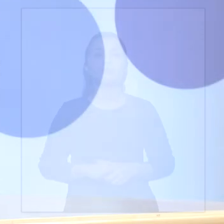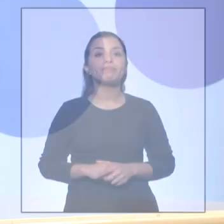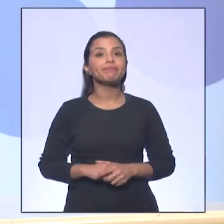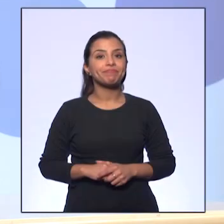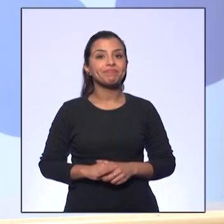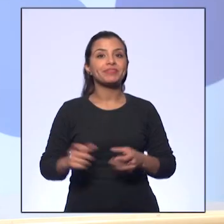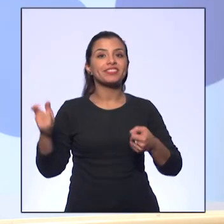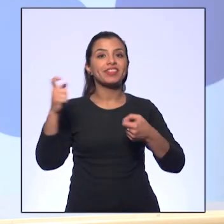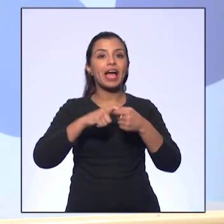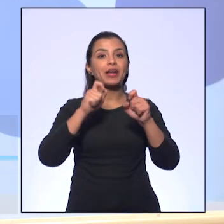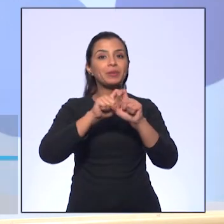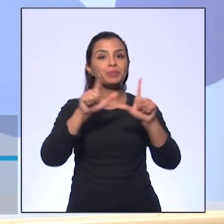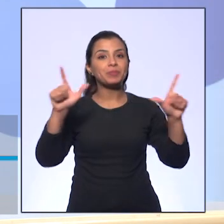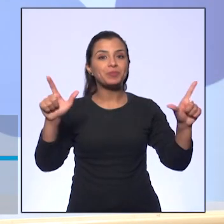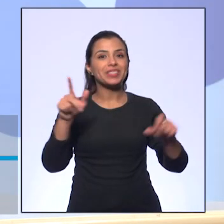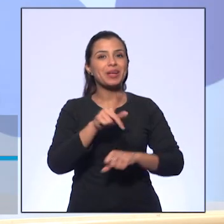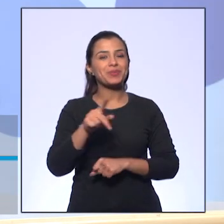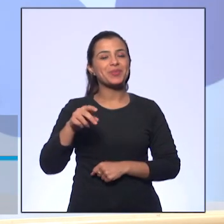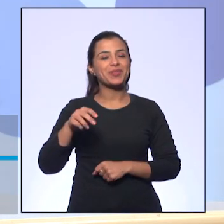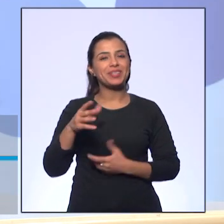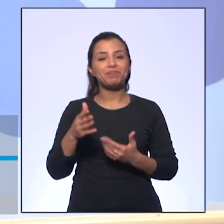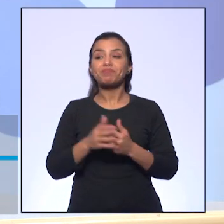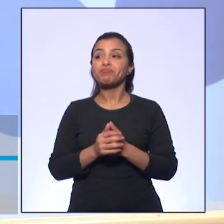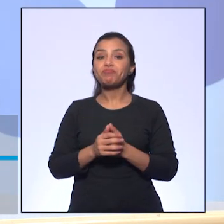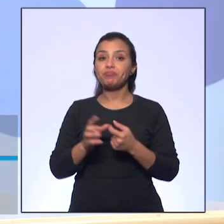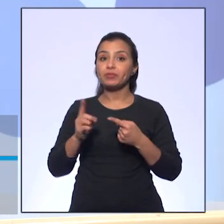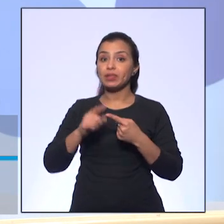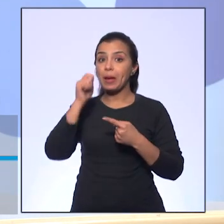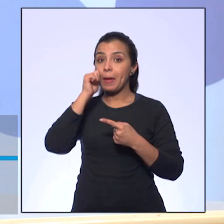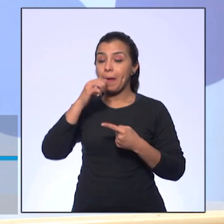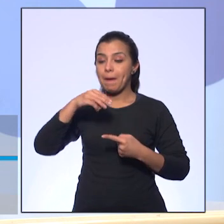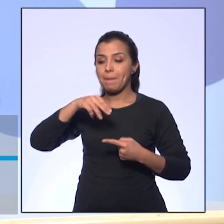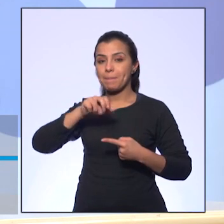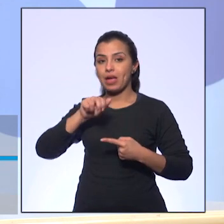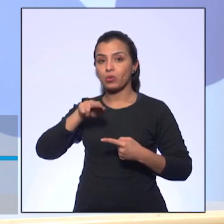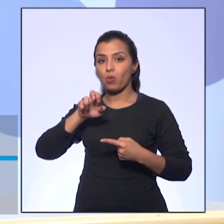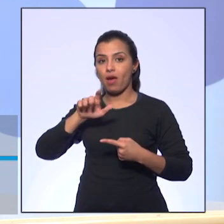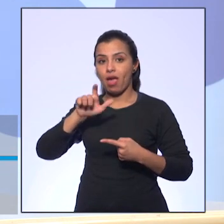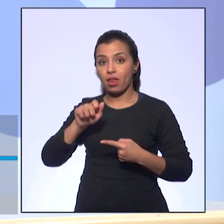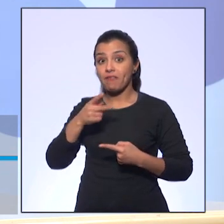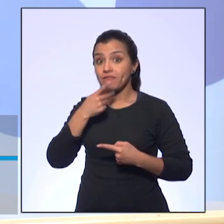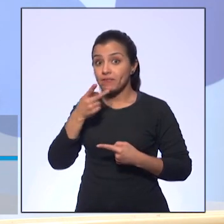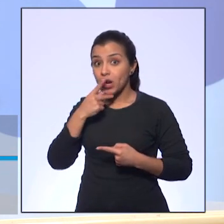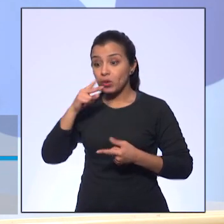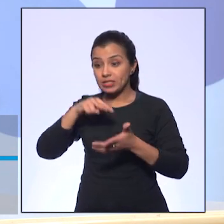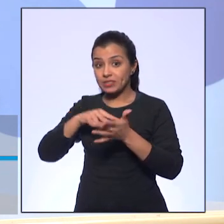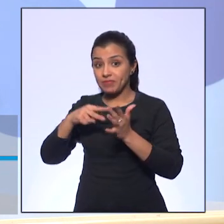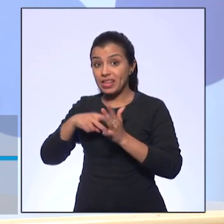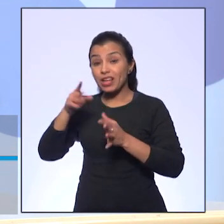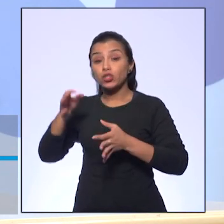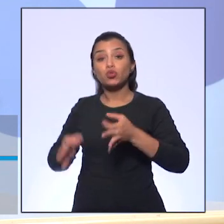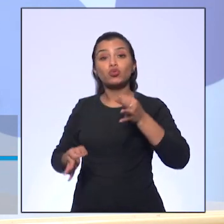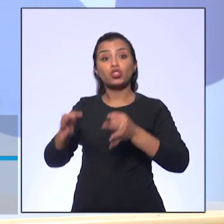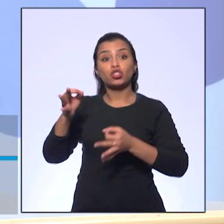E vamos lá, professor Mauro. A Manuele falou justiça. A Evelyn